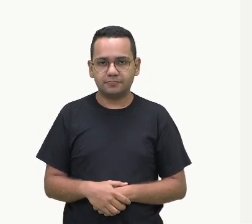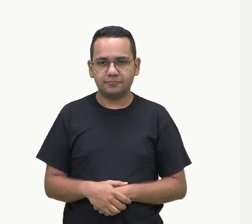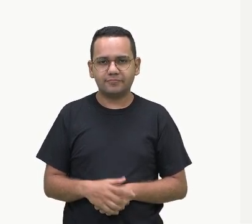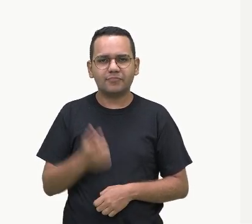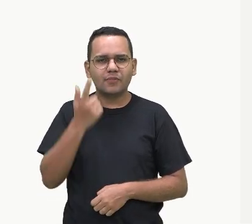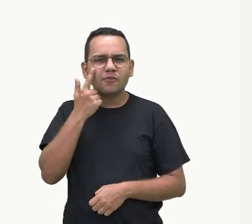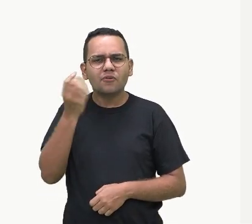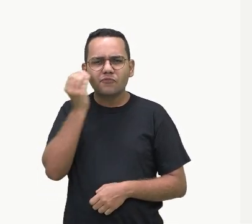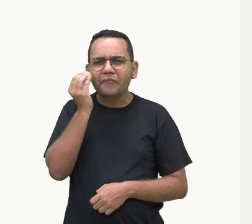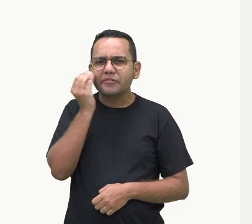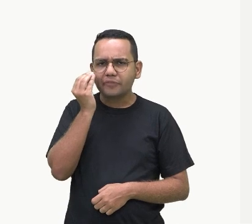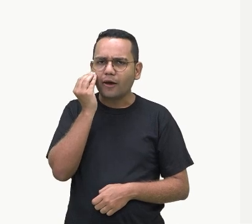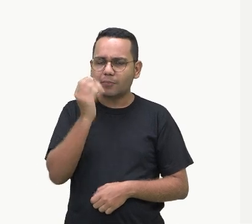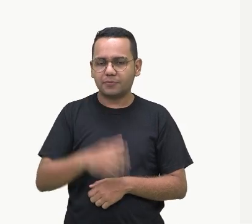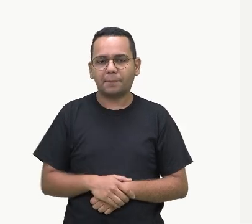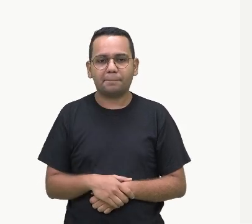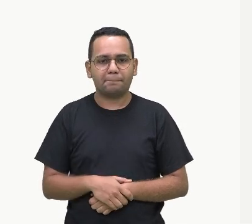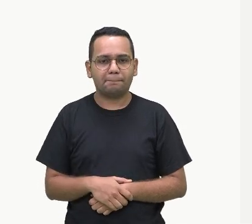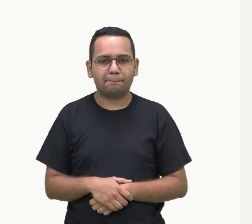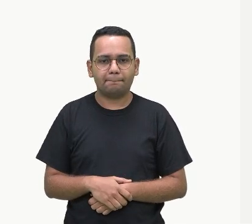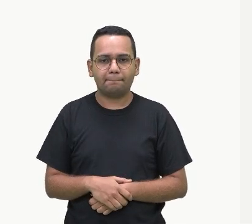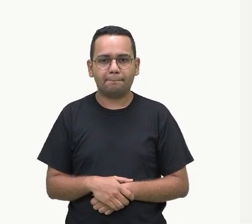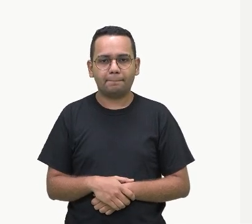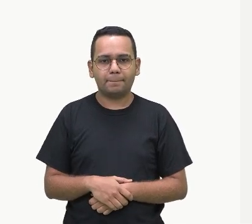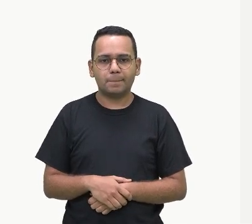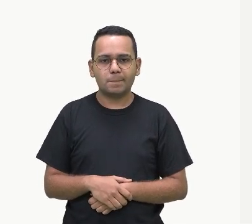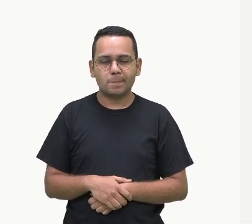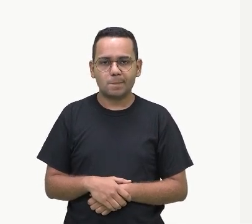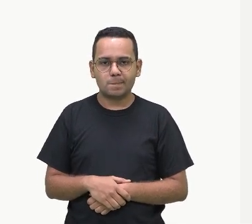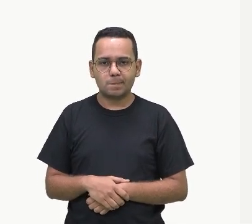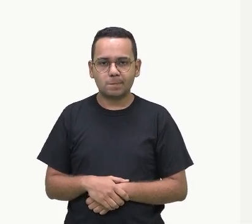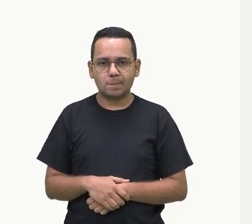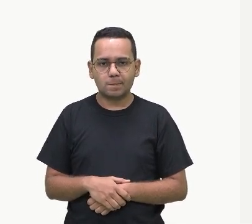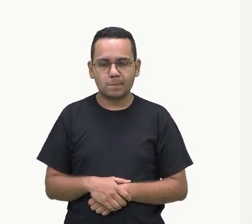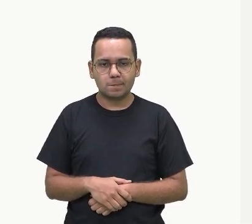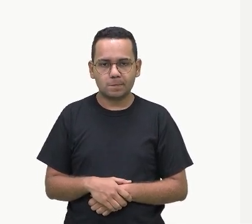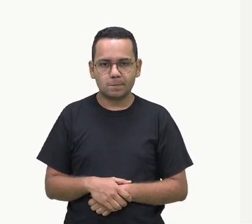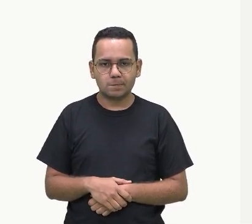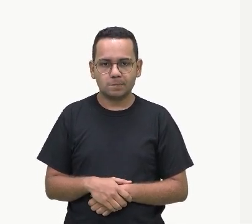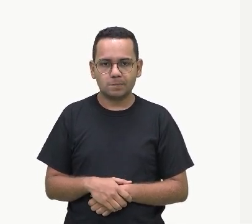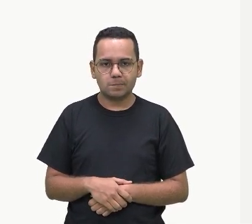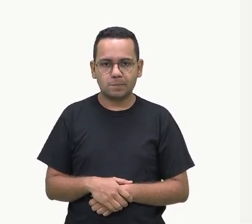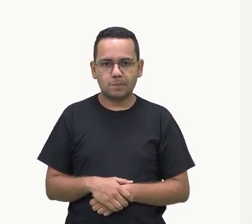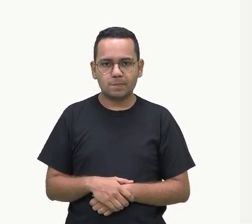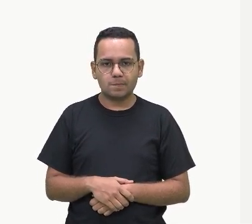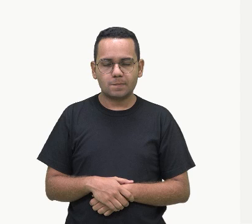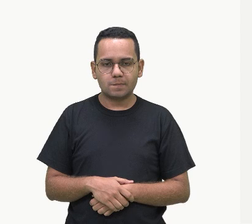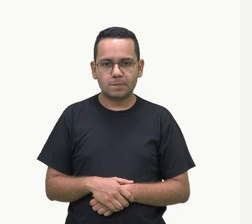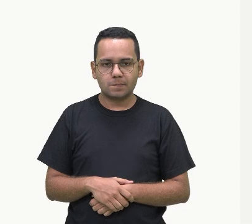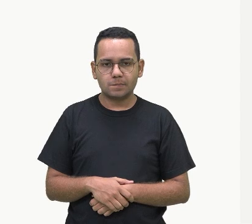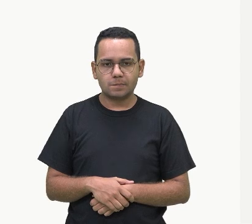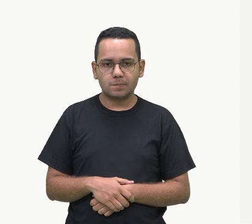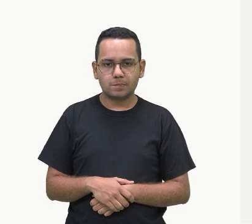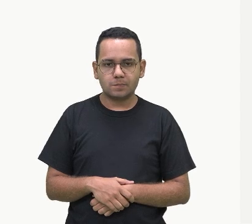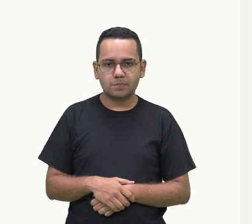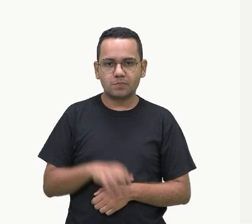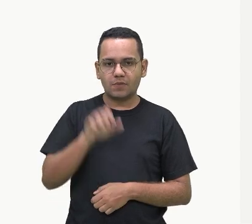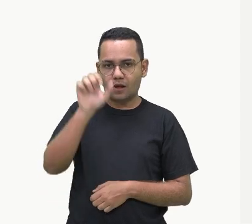NP. Então, AB está para MN. Olha aí, quem é o AB? Ó?